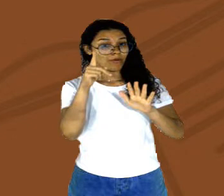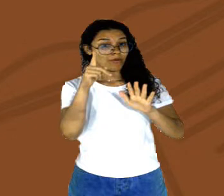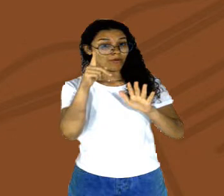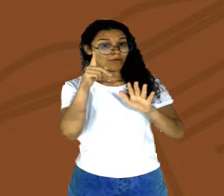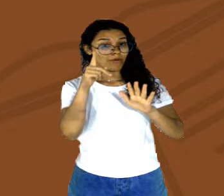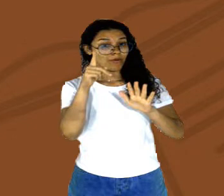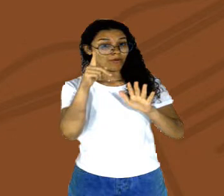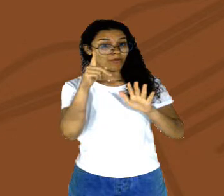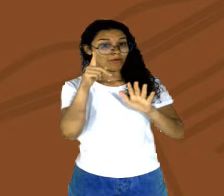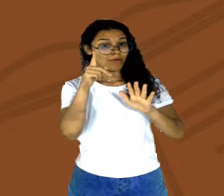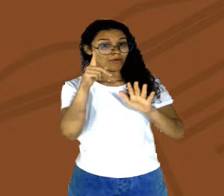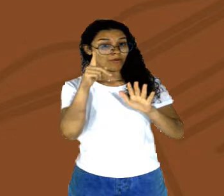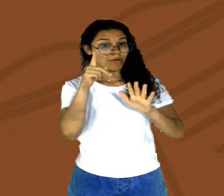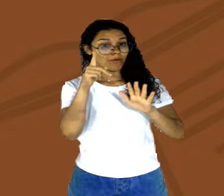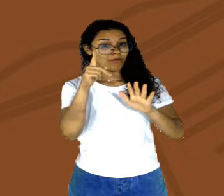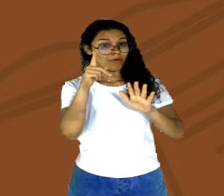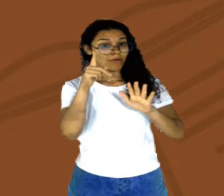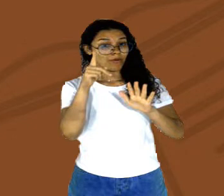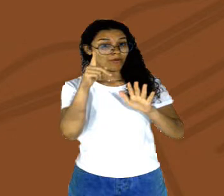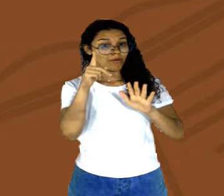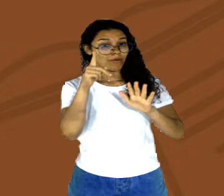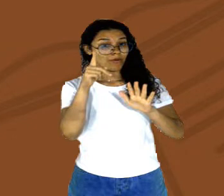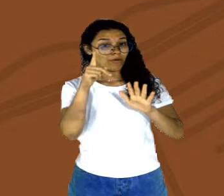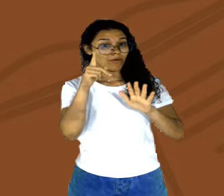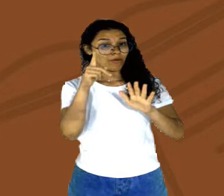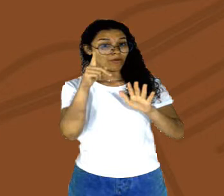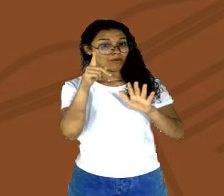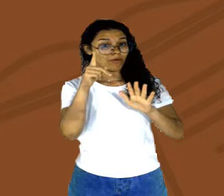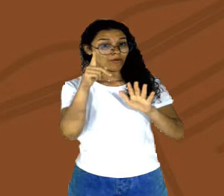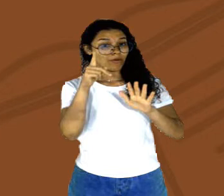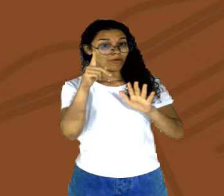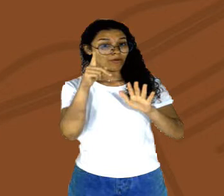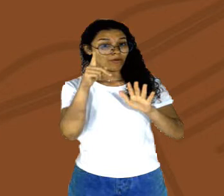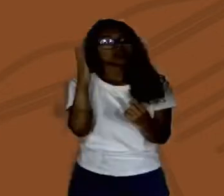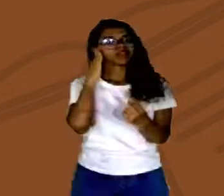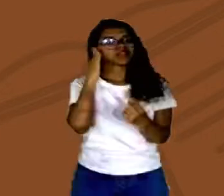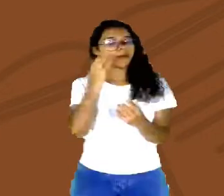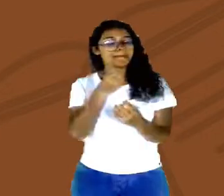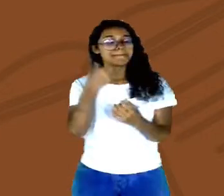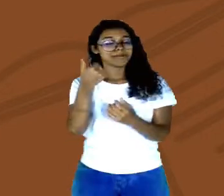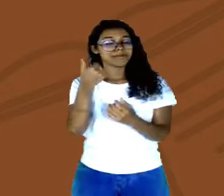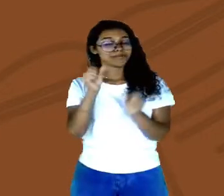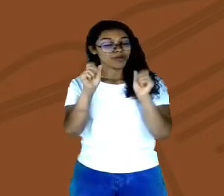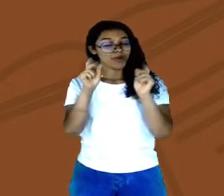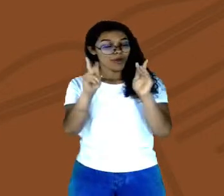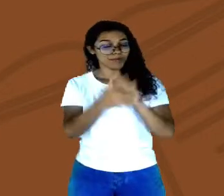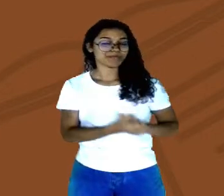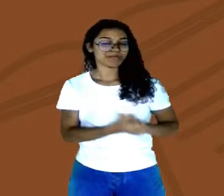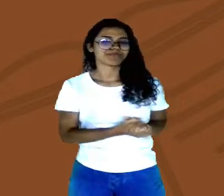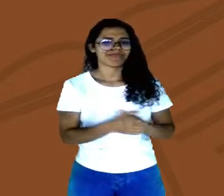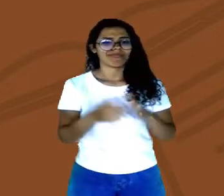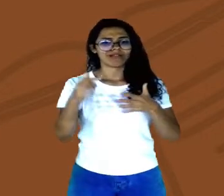bastante objetivo para que vocês entendam da melhor forma possível. Sistema endócrino